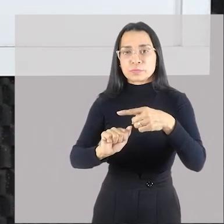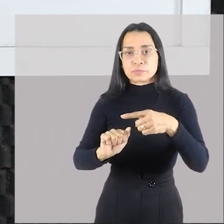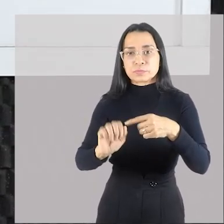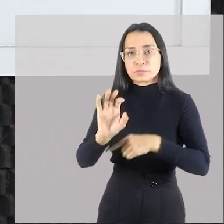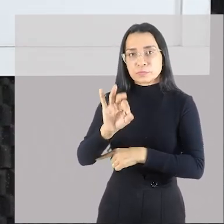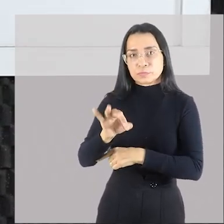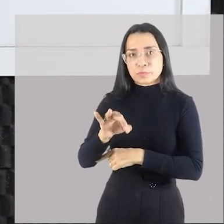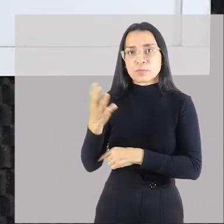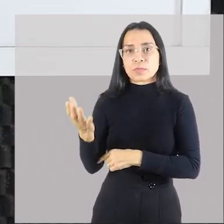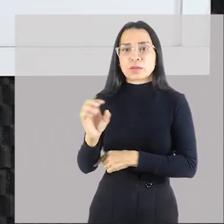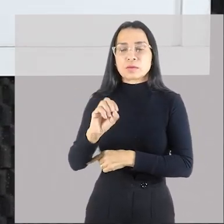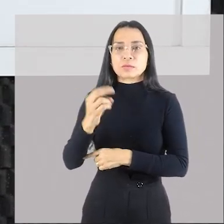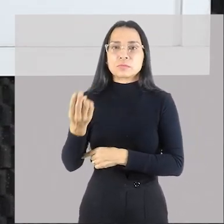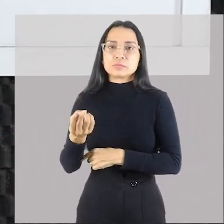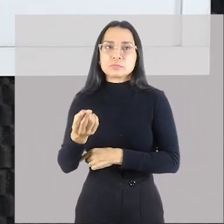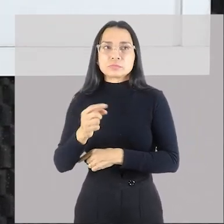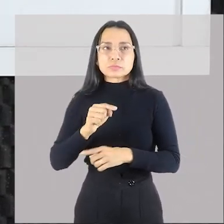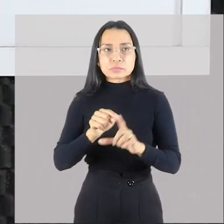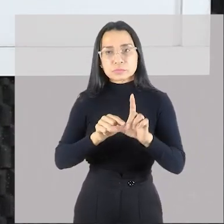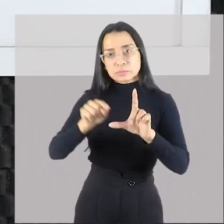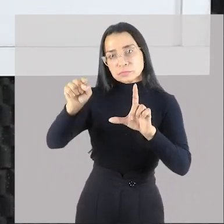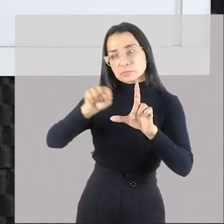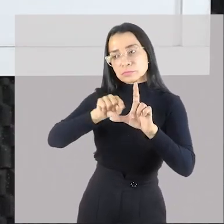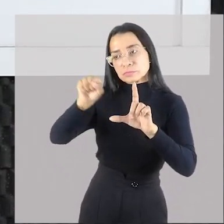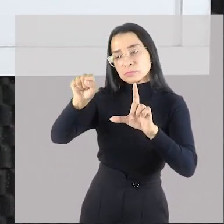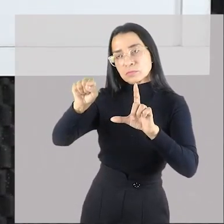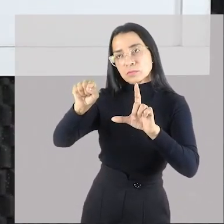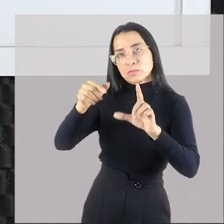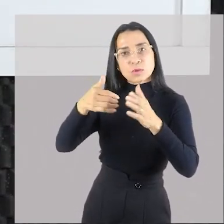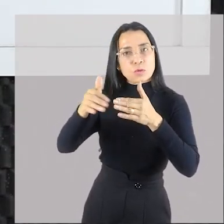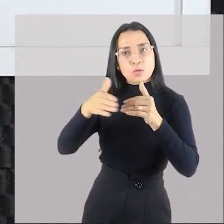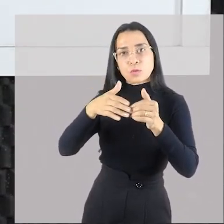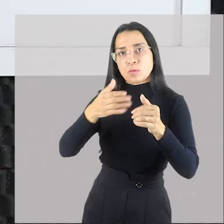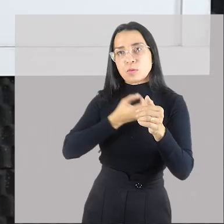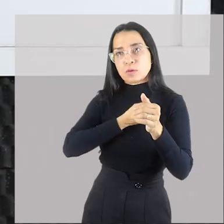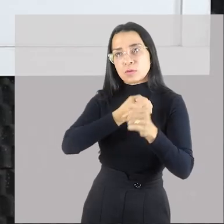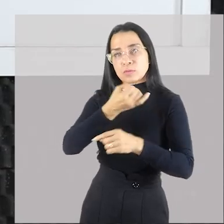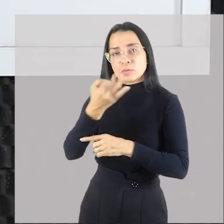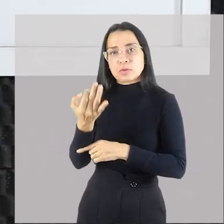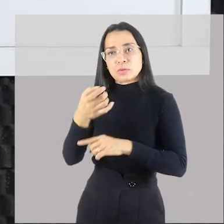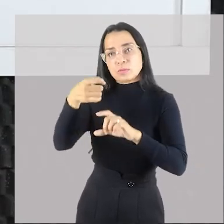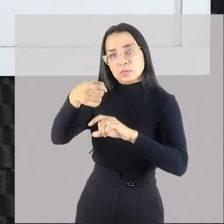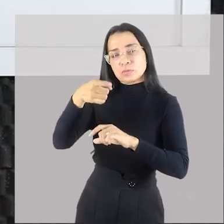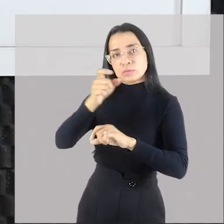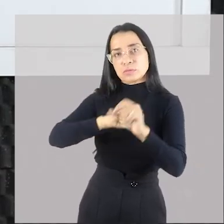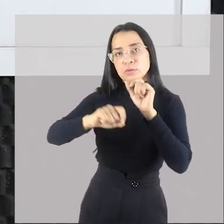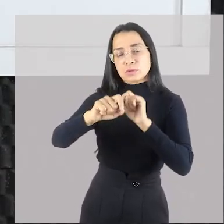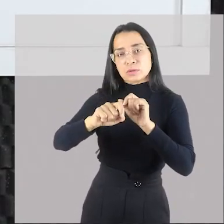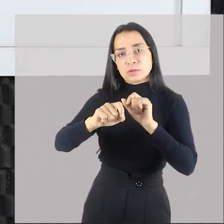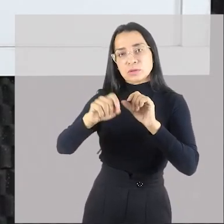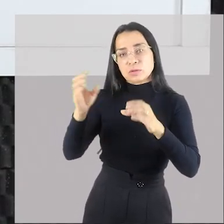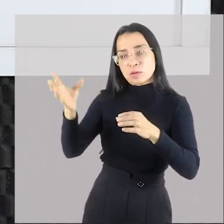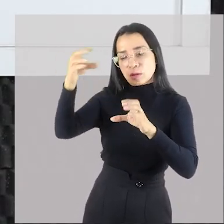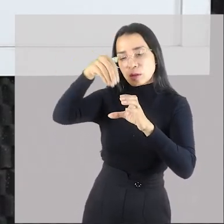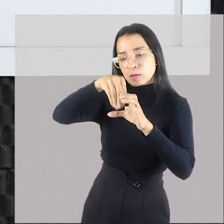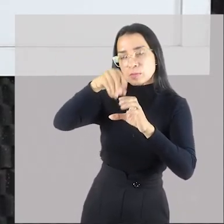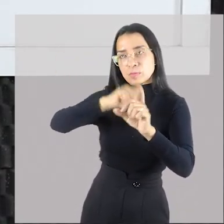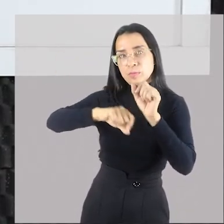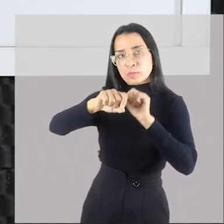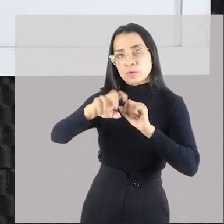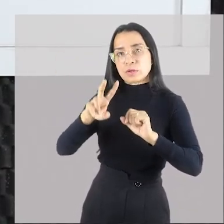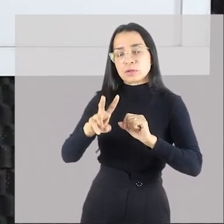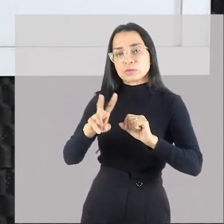Certo? Ou seja, à direita do zero da função, qualquer valor que eu for buscar de x, ele faz par com um valor